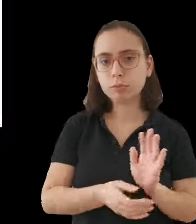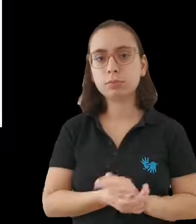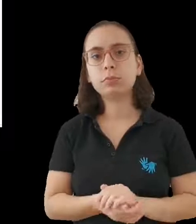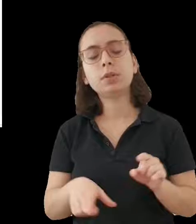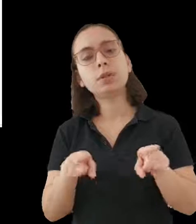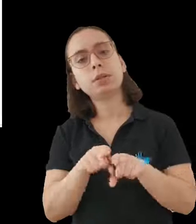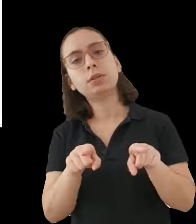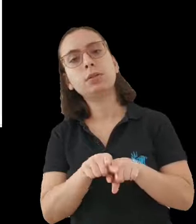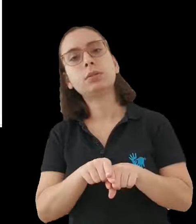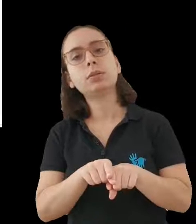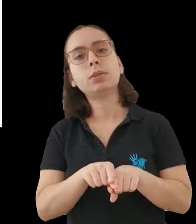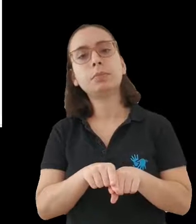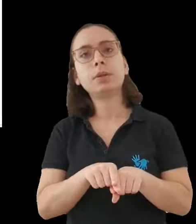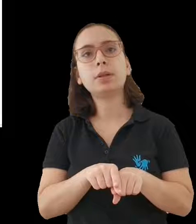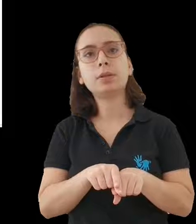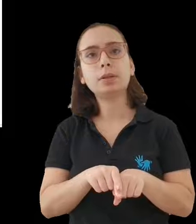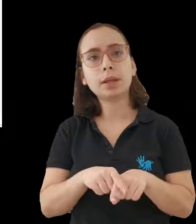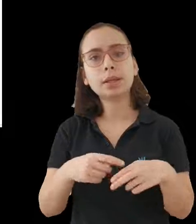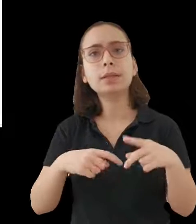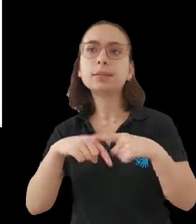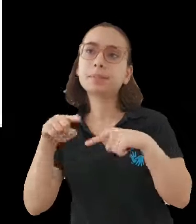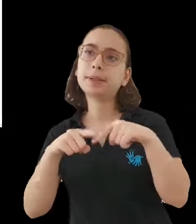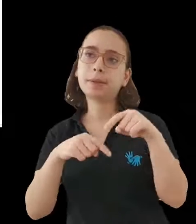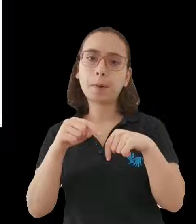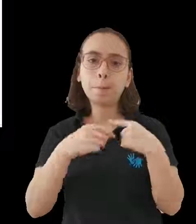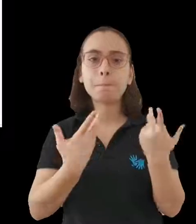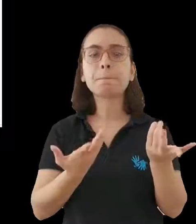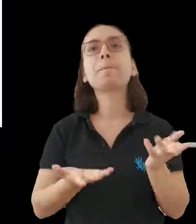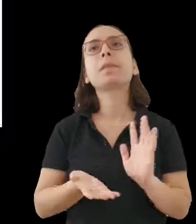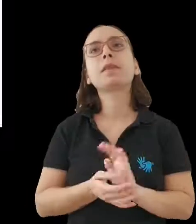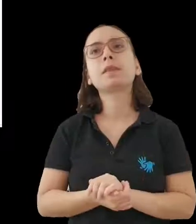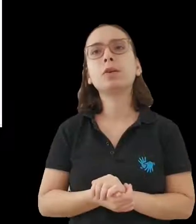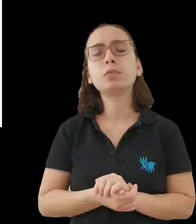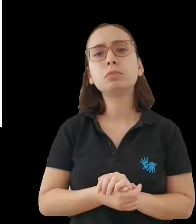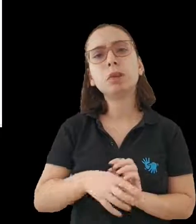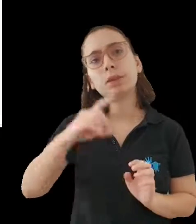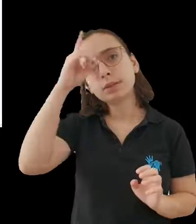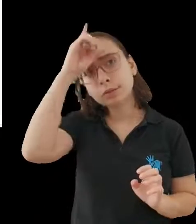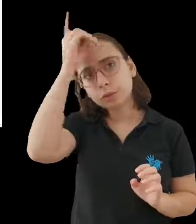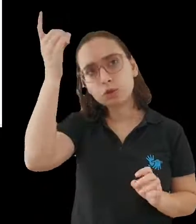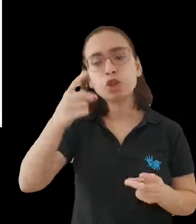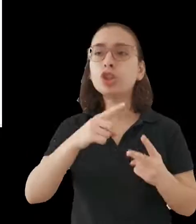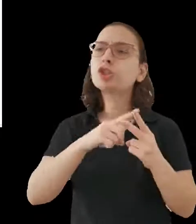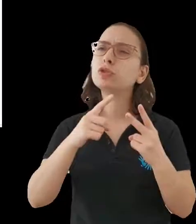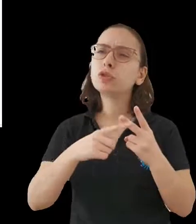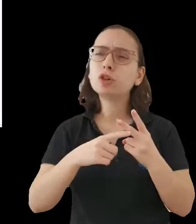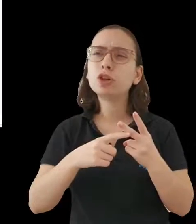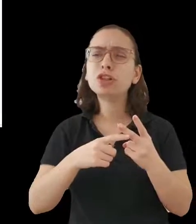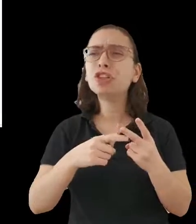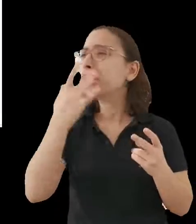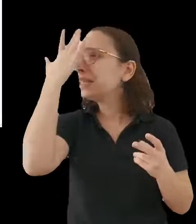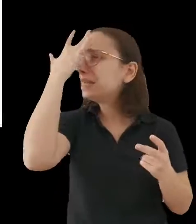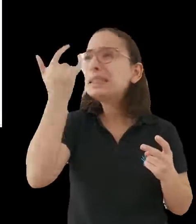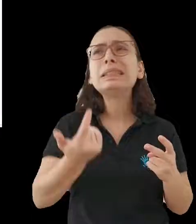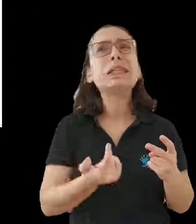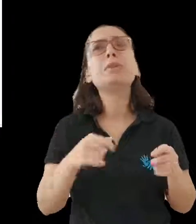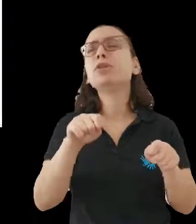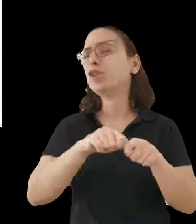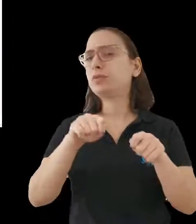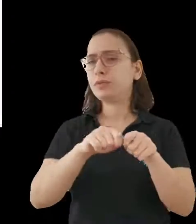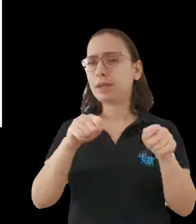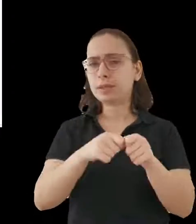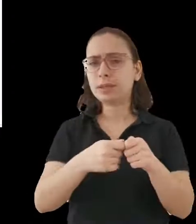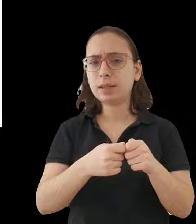violãozinho também ele tem que estar aqui nesse material. Então a ideia, assim, são dois materiais muito simples de